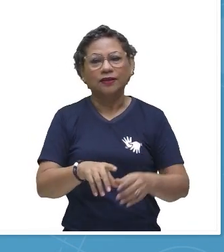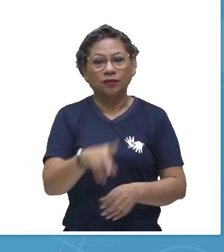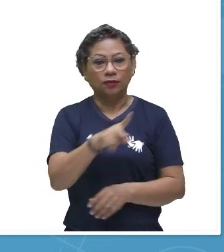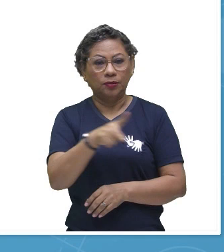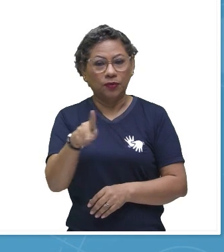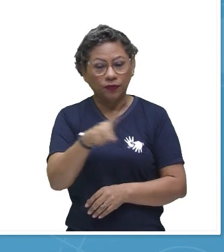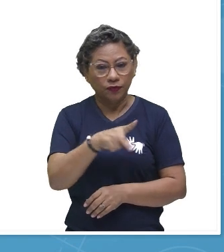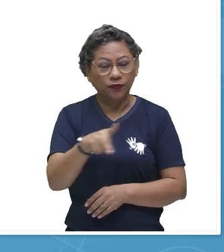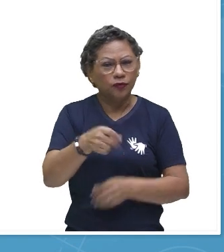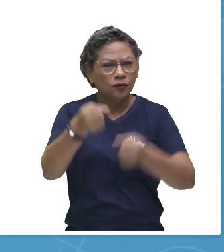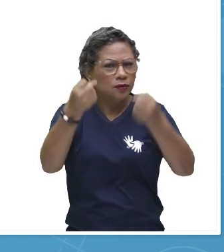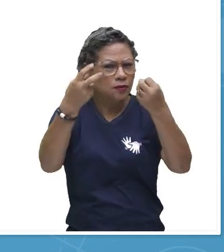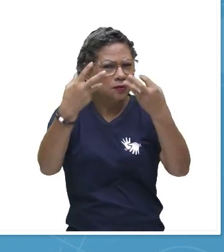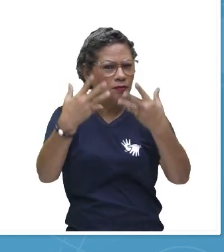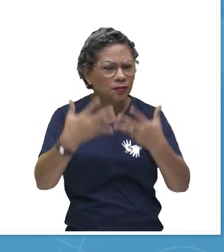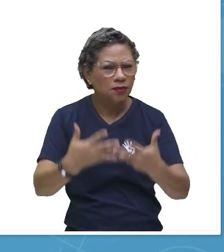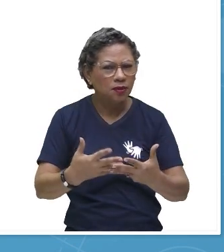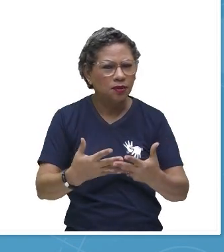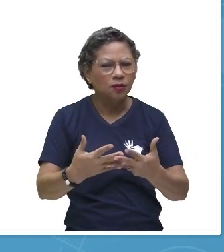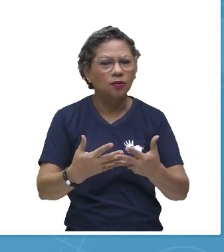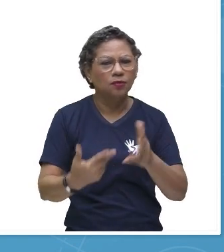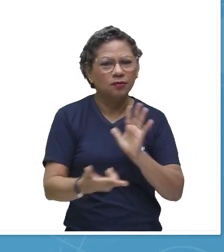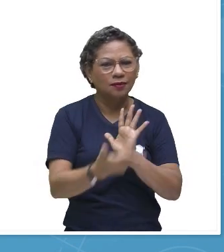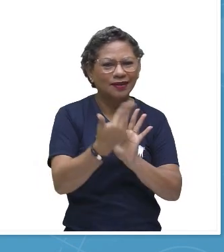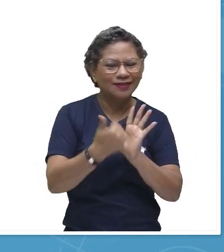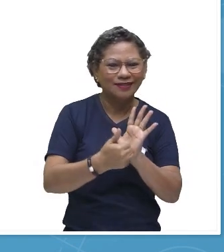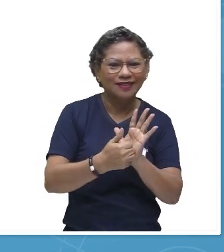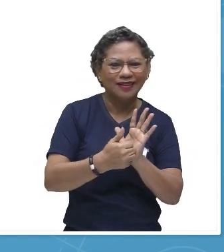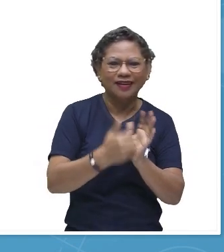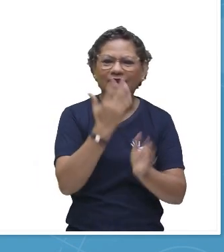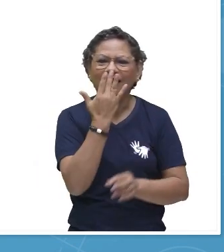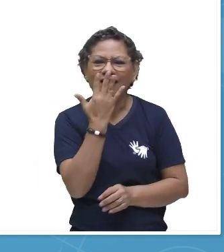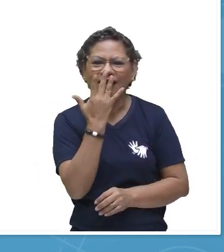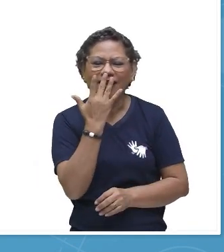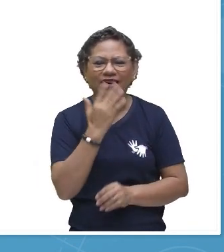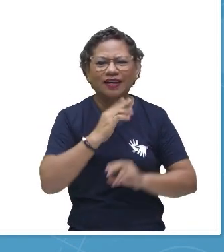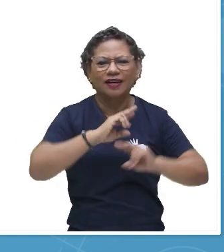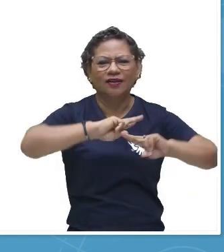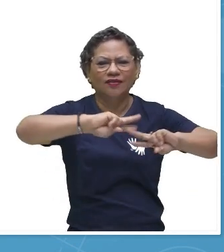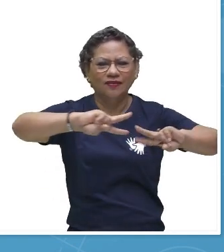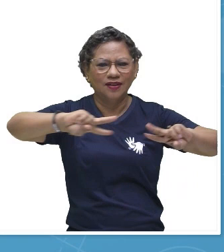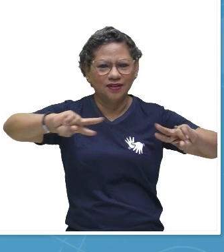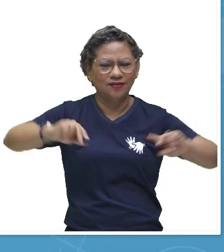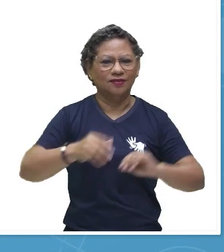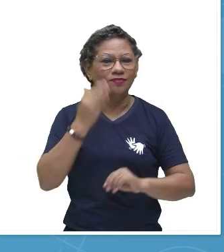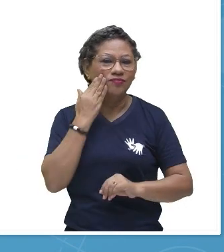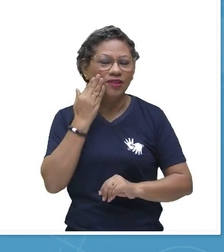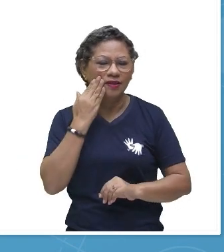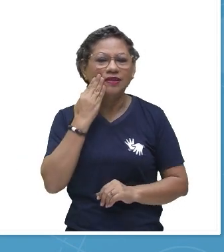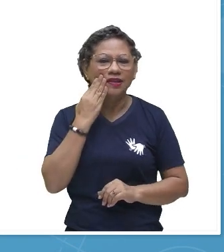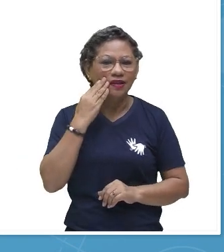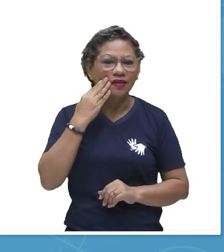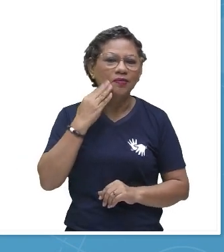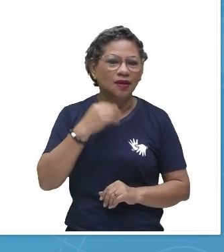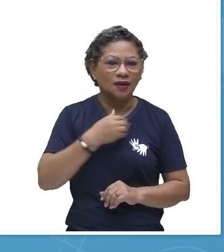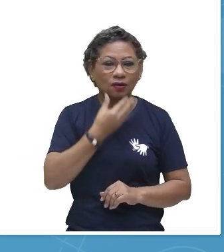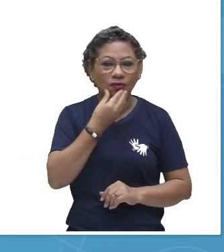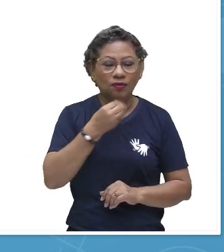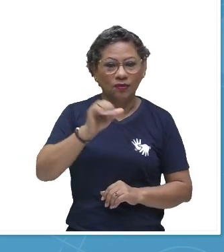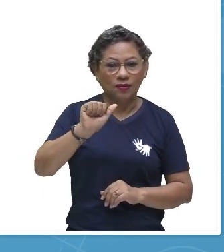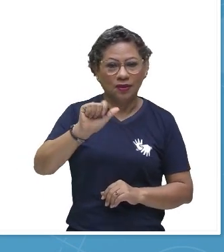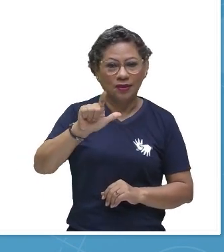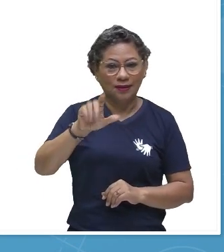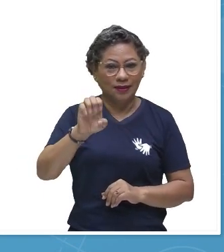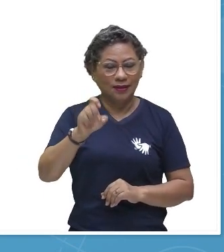de cores diferentes, como mostra a figura. Então, está aí o Alex com a